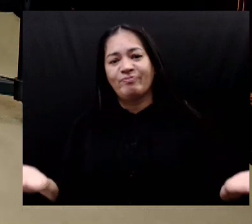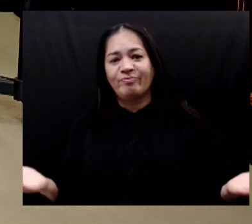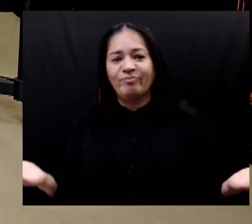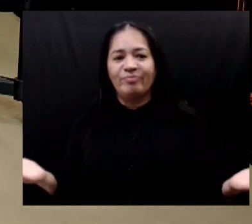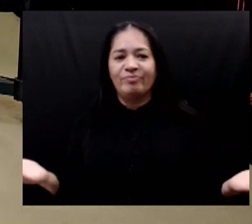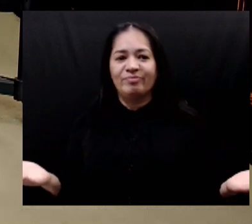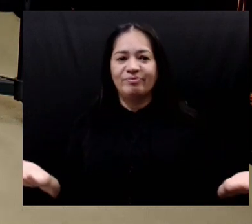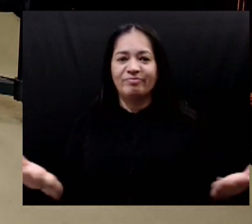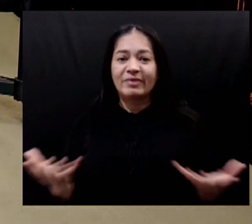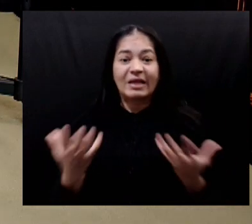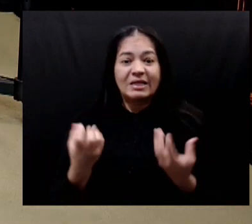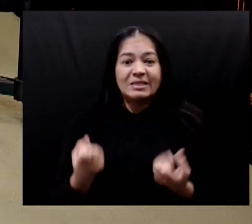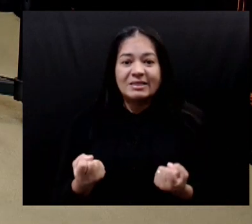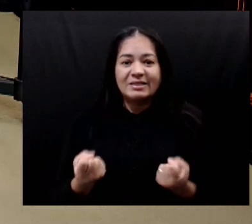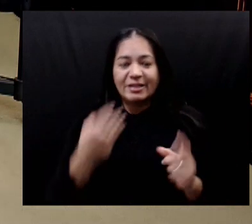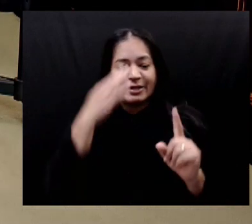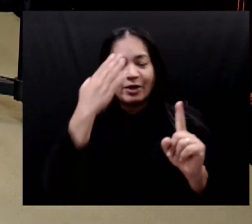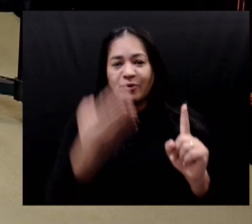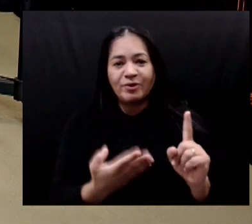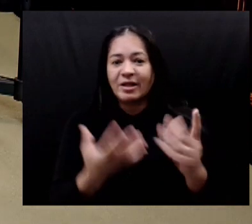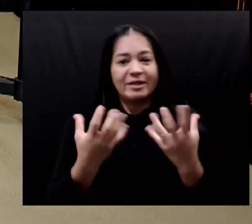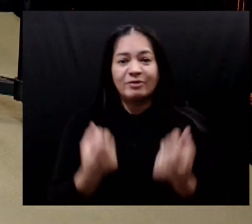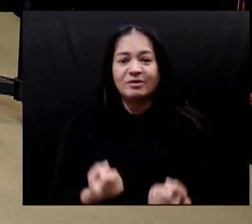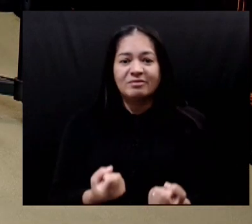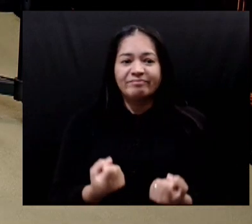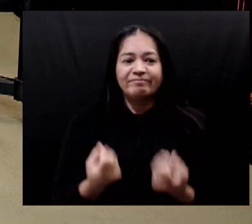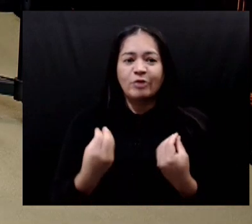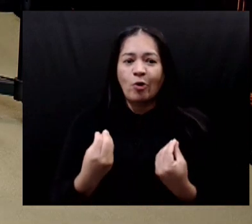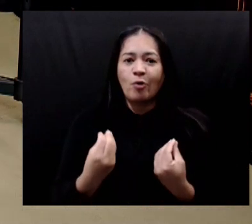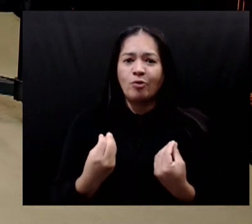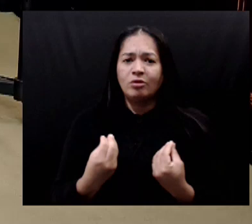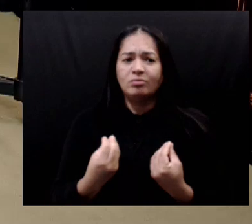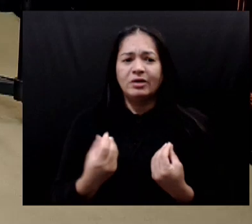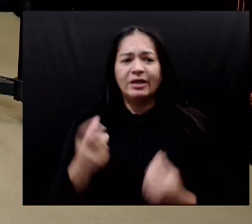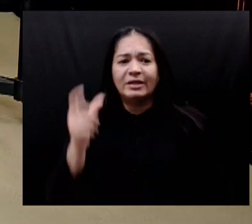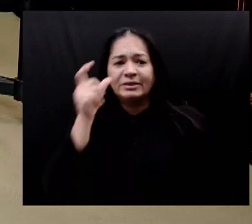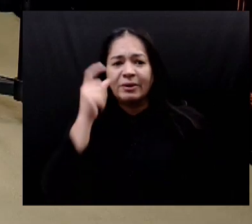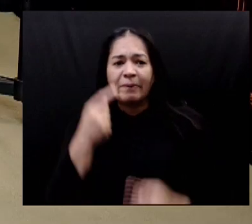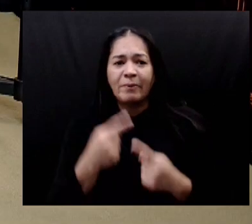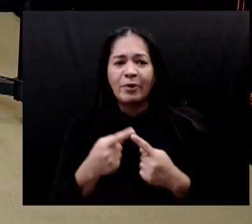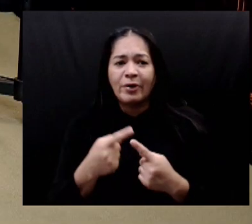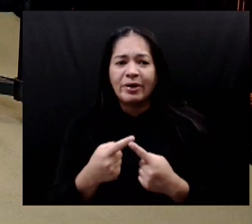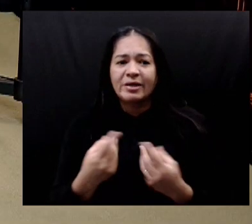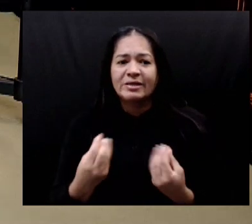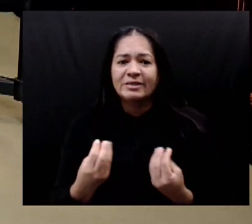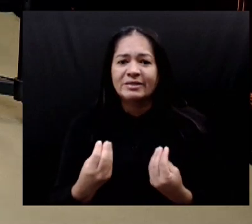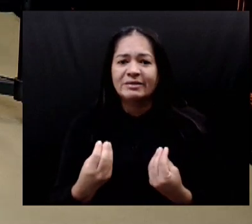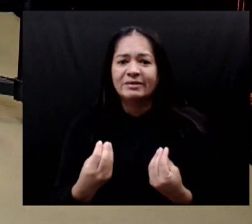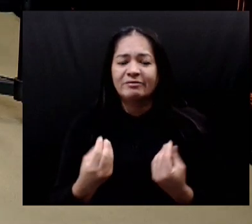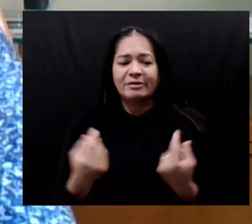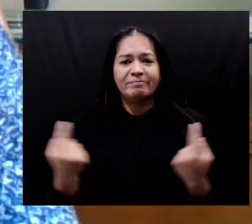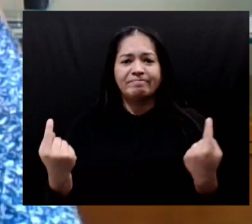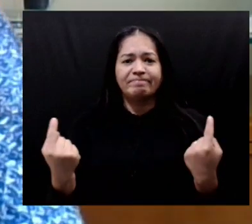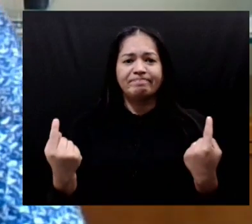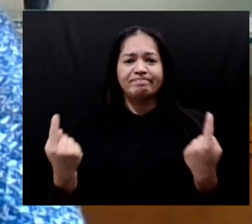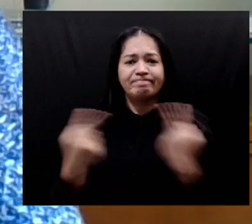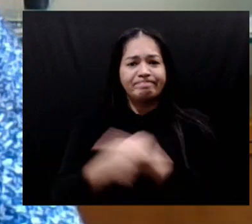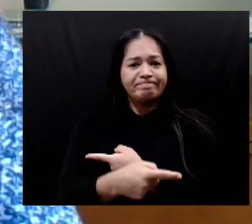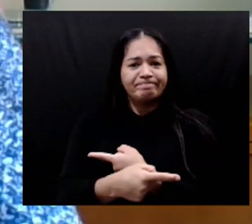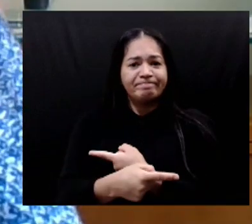aceitar esse elogio, né? Então é bem interessante porque vai um pouquinho na contramão, né, Arlete?